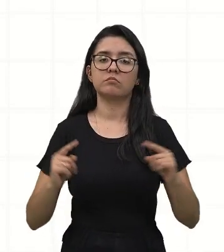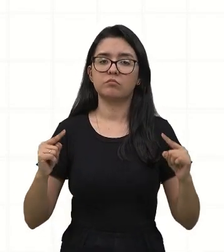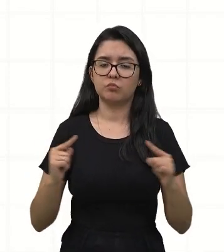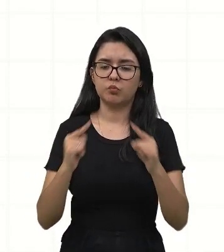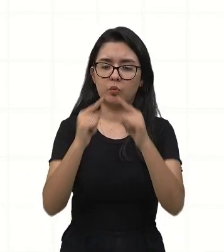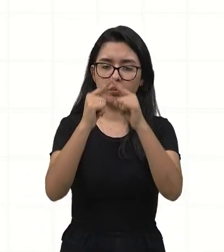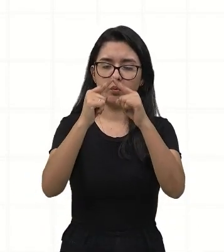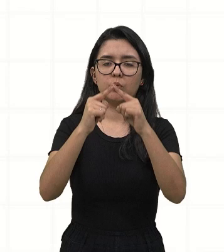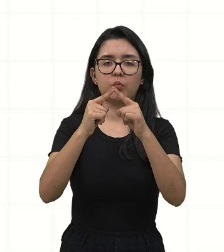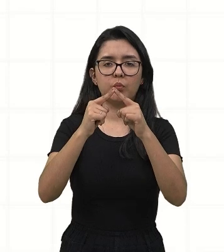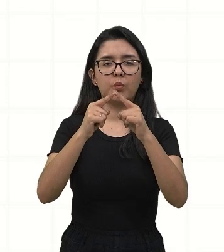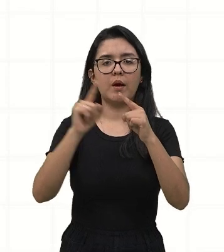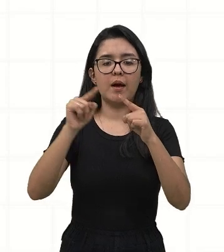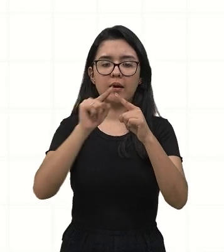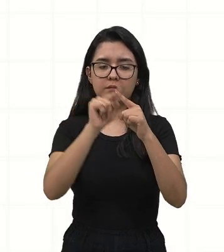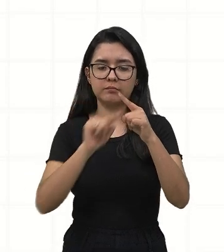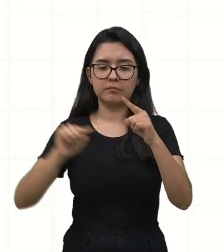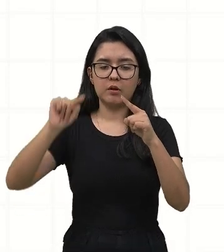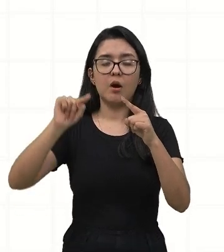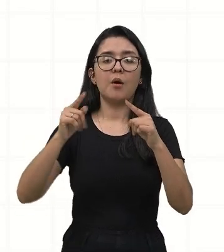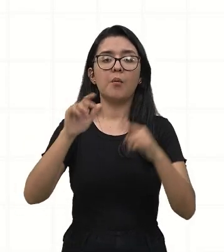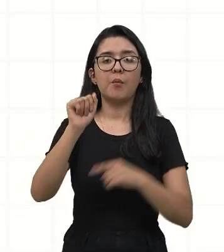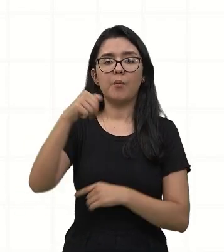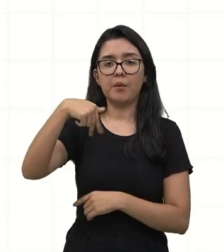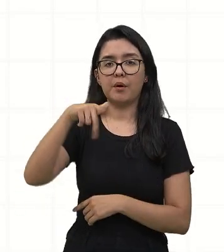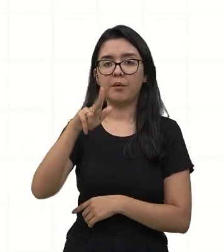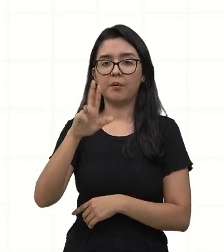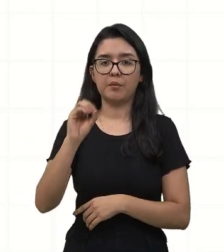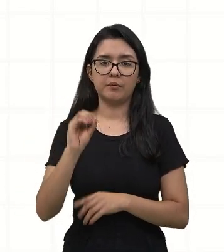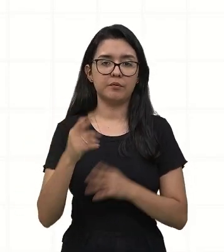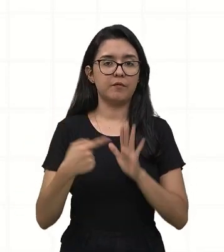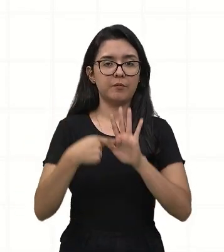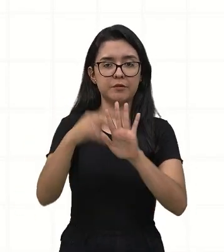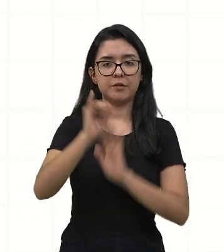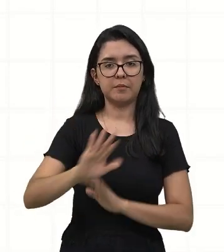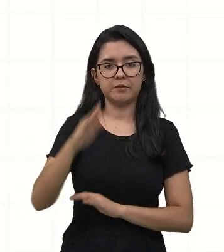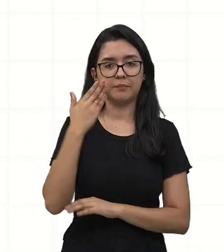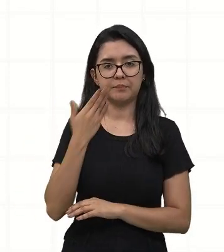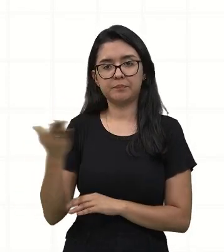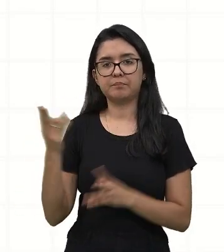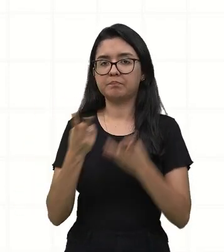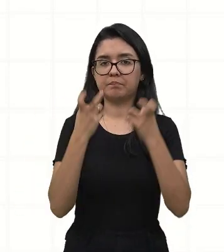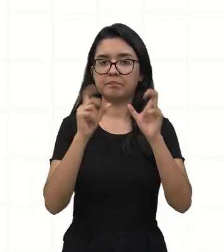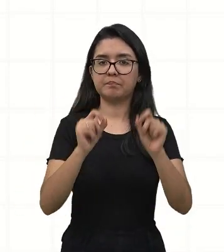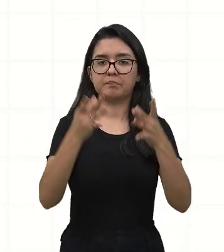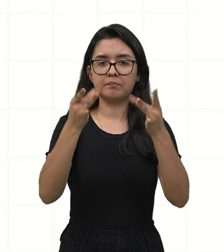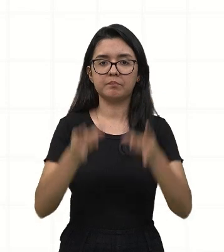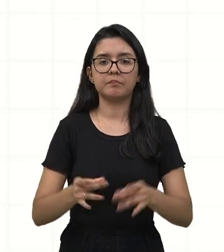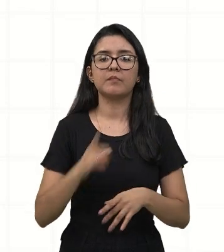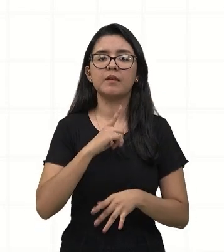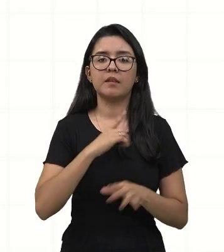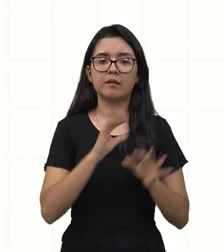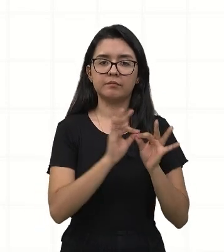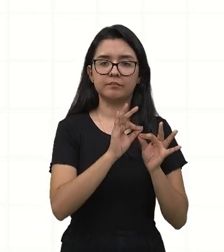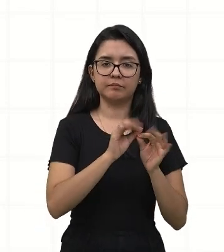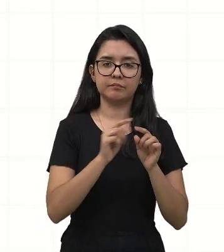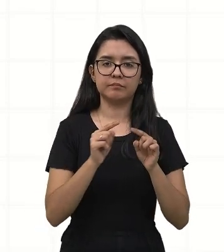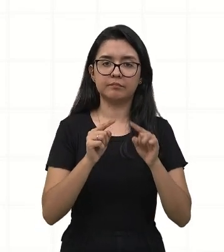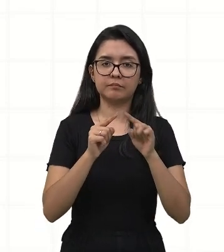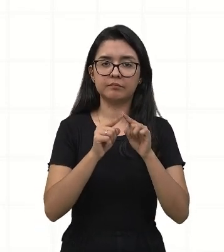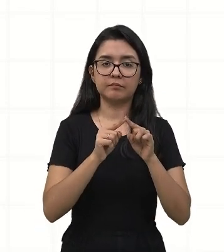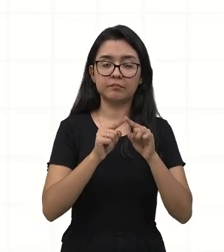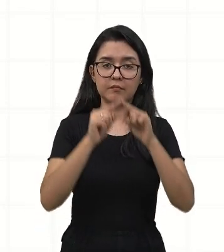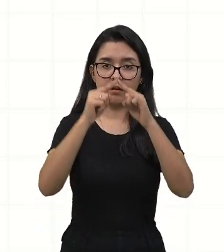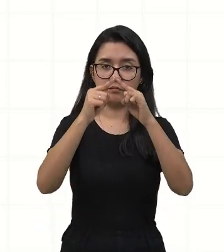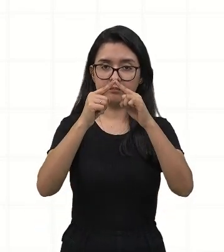o que nós vamos chamar de ângulo, tá legal? O professor vai sinalizar aqui na imagem. Temos aqui uma imagem, né? E aqui ó, nós temos as partes da